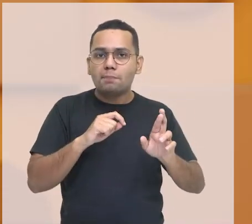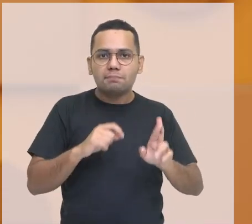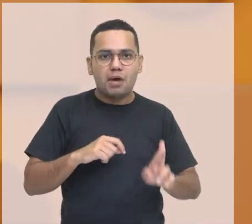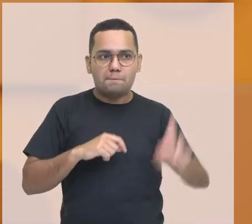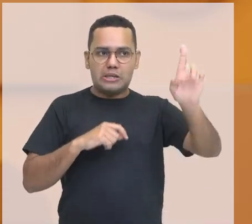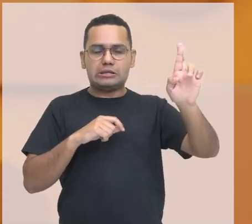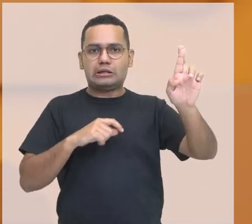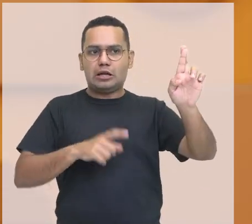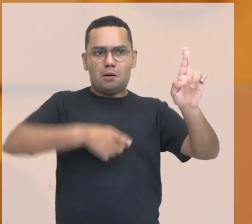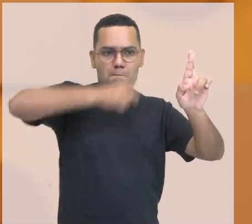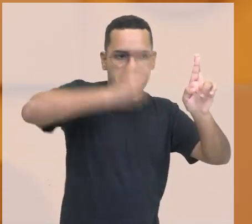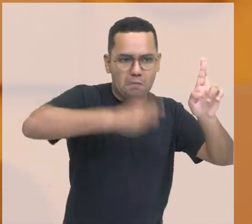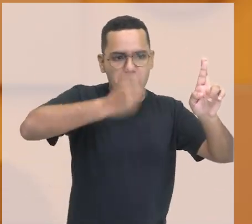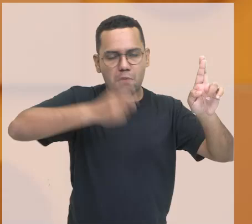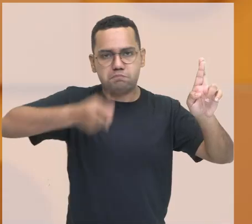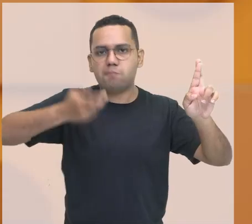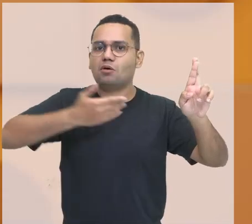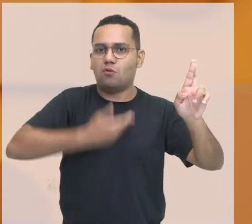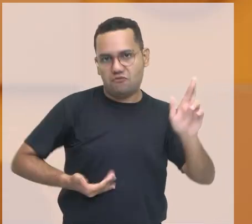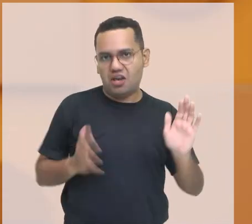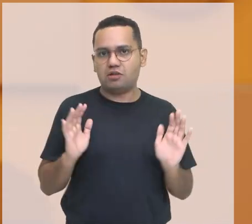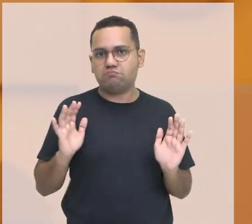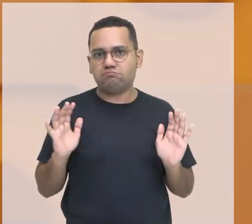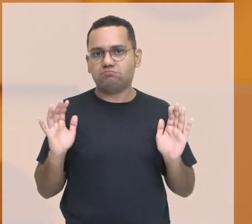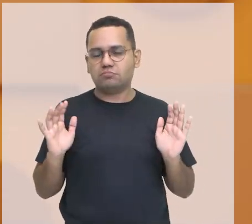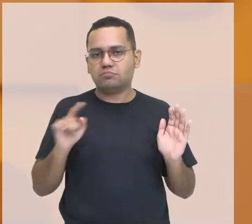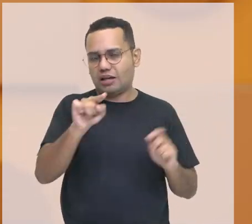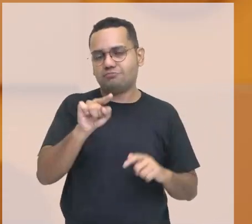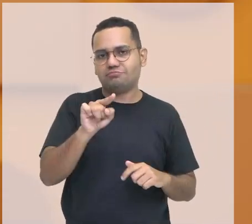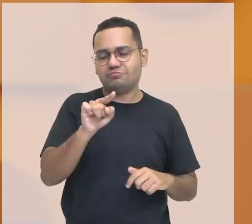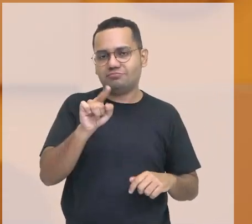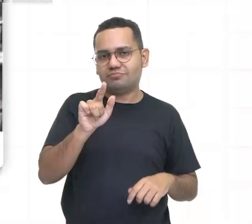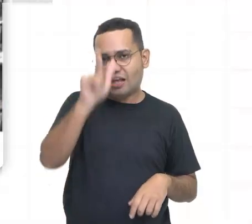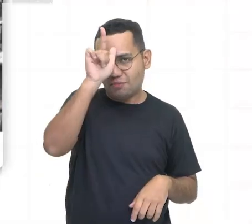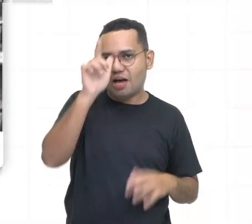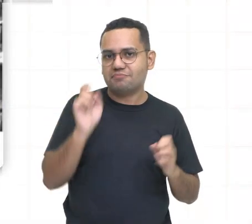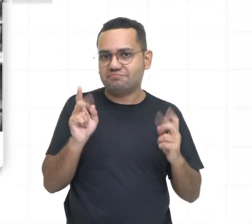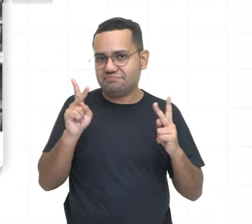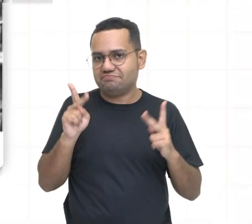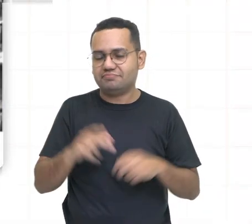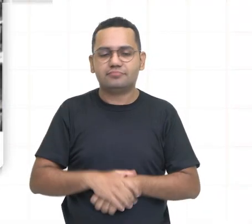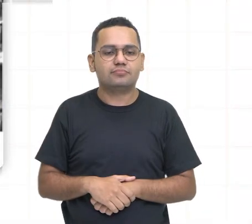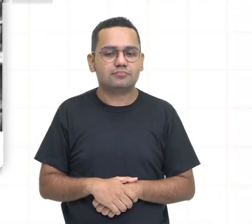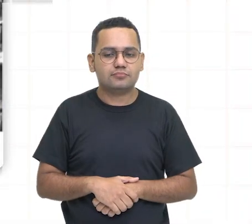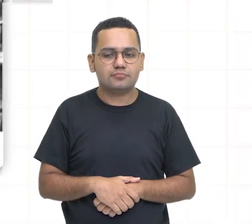aconteceu exatamente isso. Vamos ao texto. Vamos lá, gente, continuar com os tópicos.